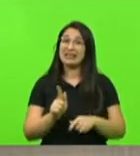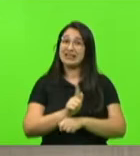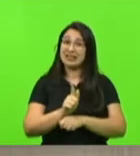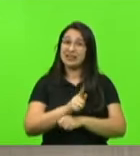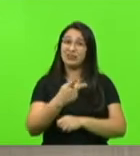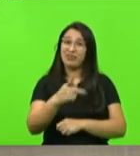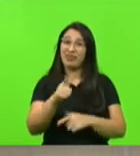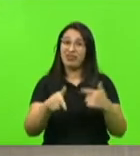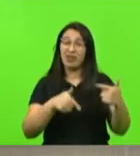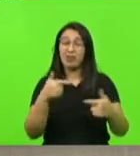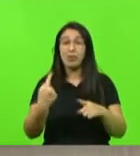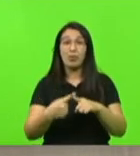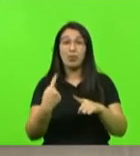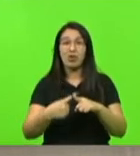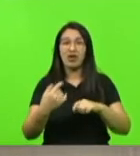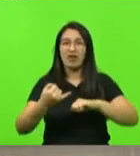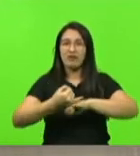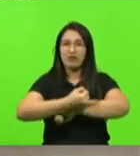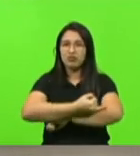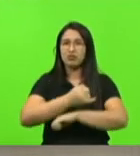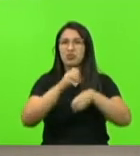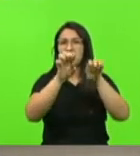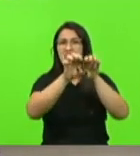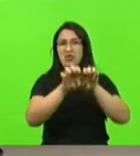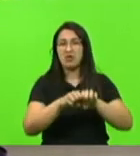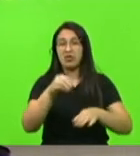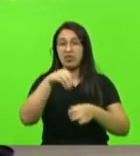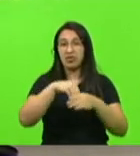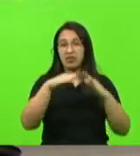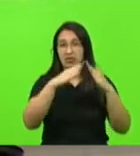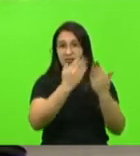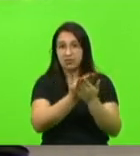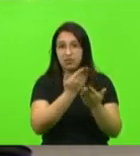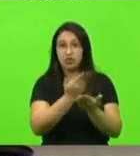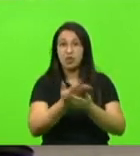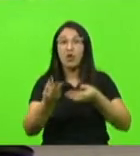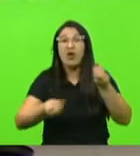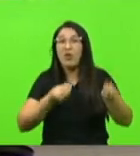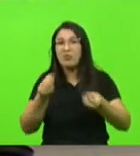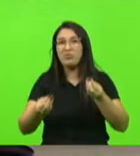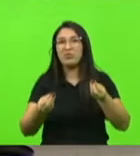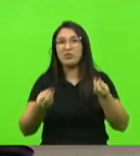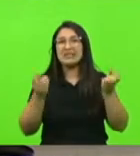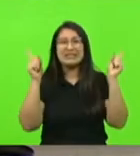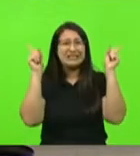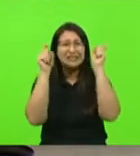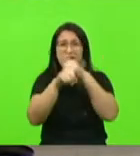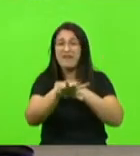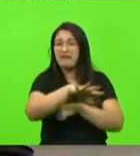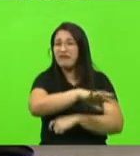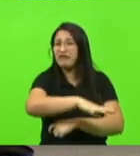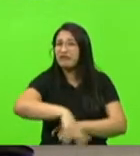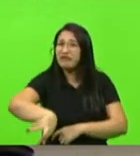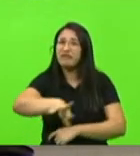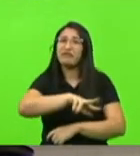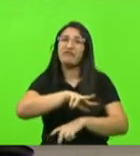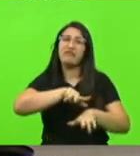as questões de infraestrutura das nossas escolas, elas estão precárias em várias regiões de Santa